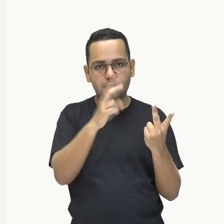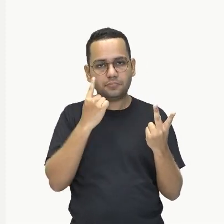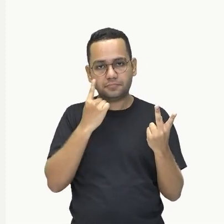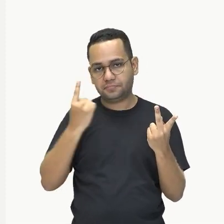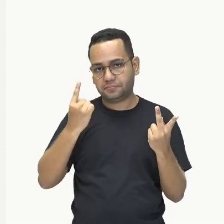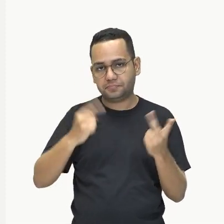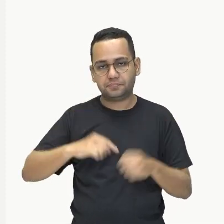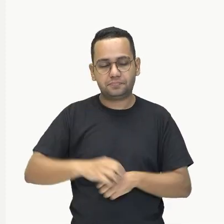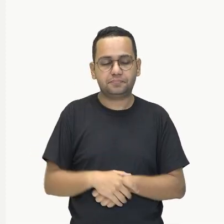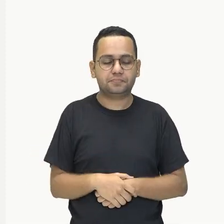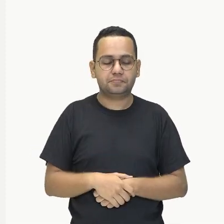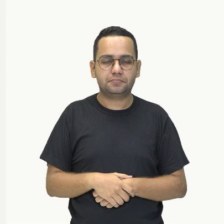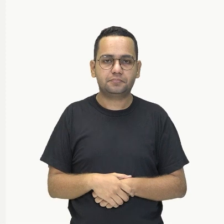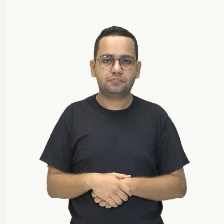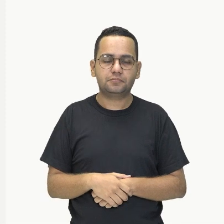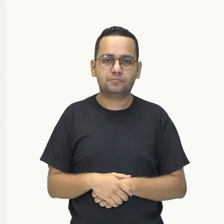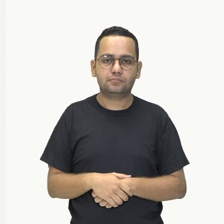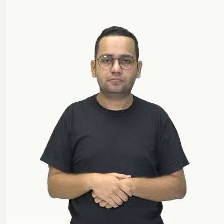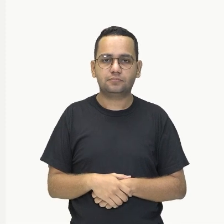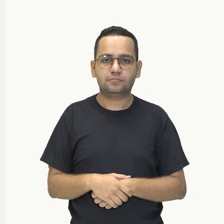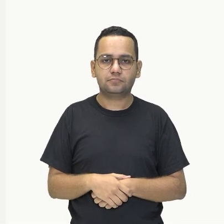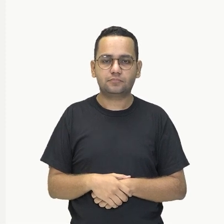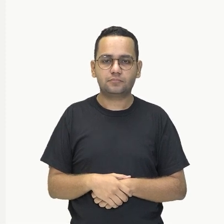quarto grau.